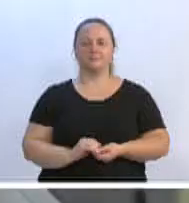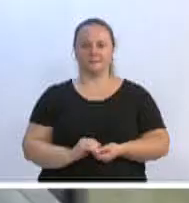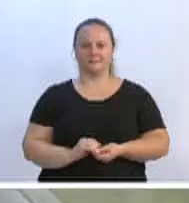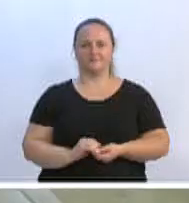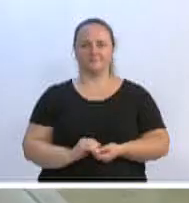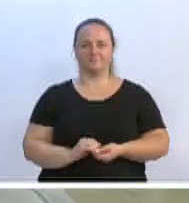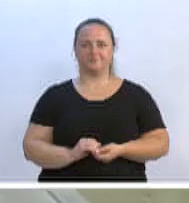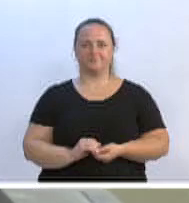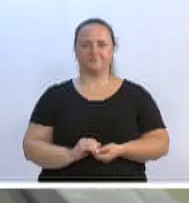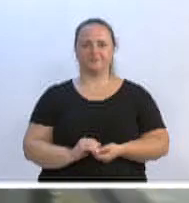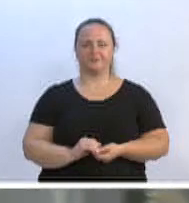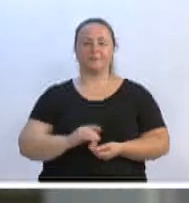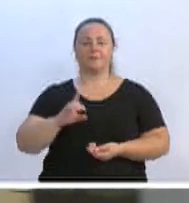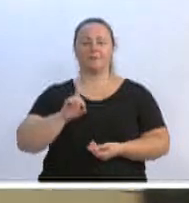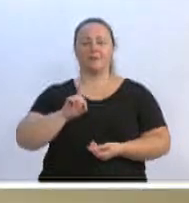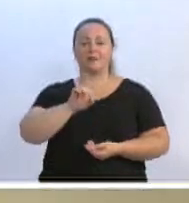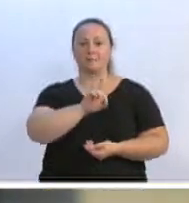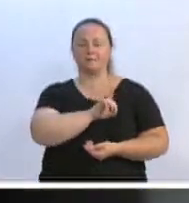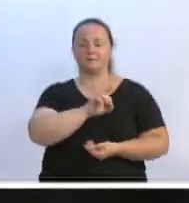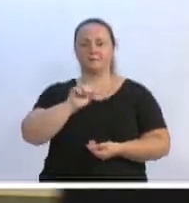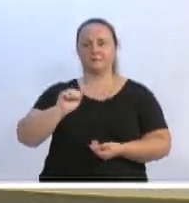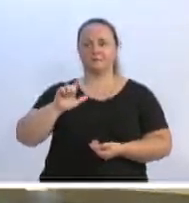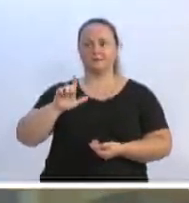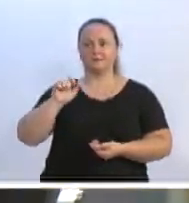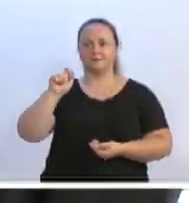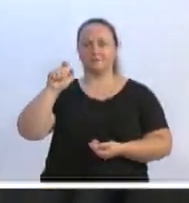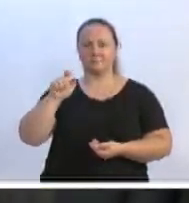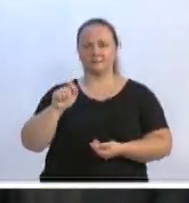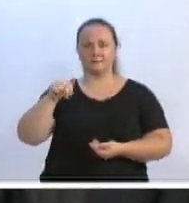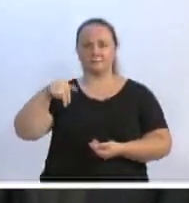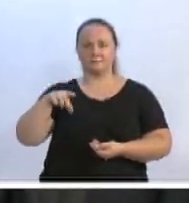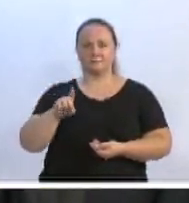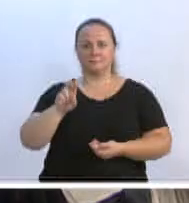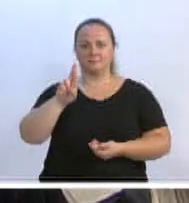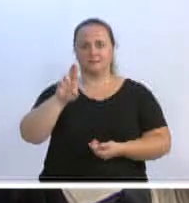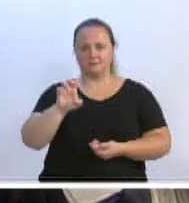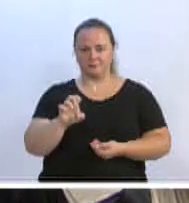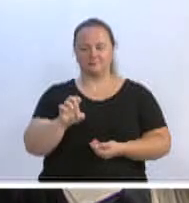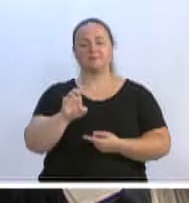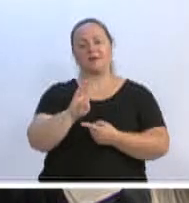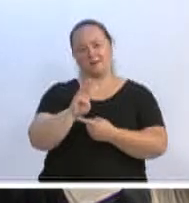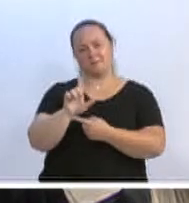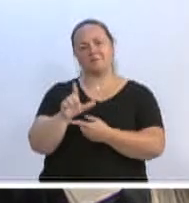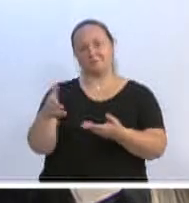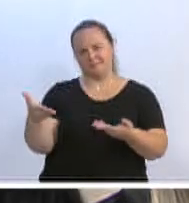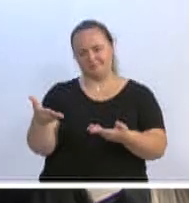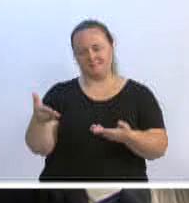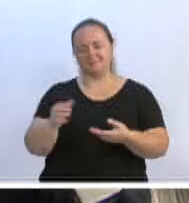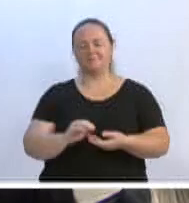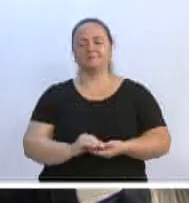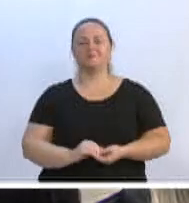Diácono Alexandro Alves Pinheiro Santos, de Blumenau.